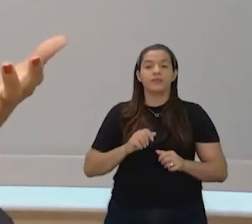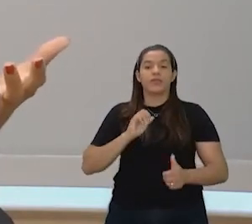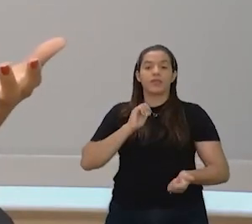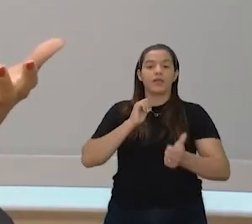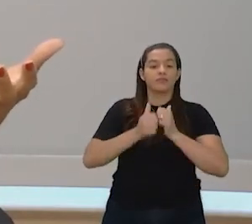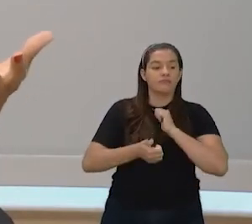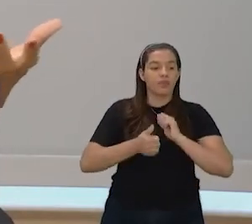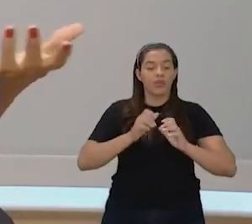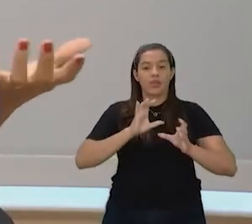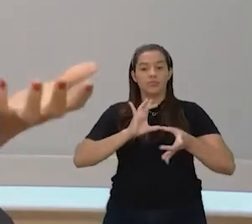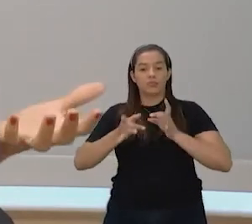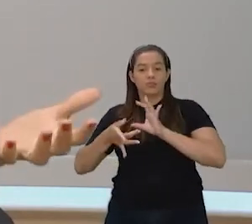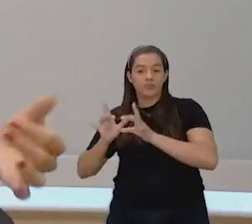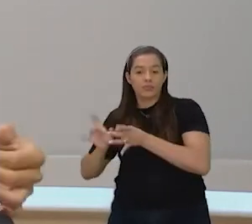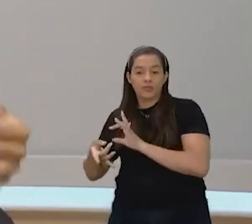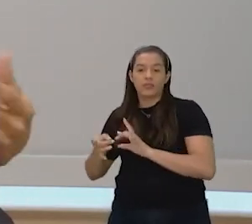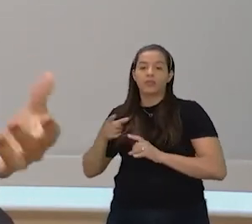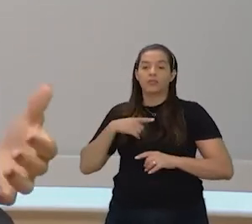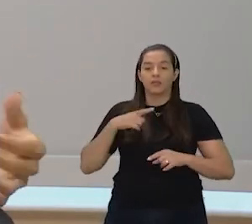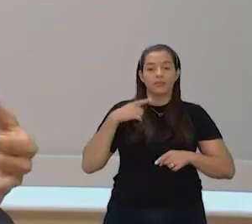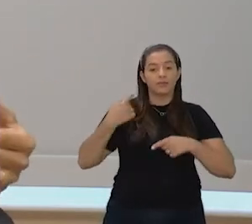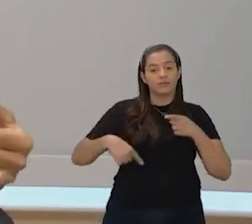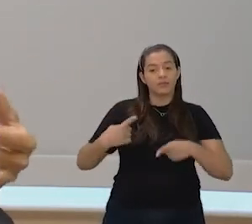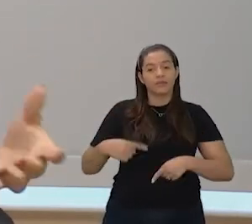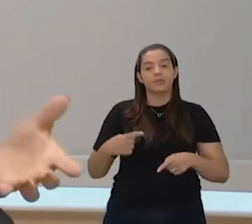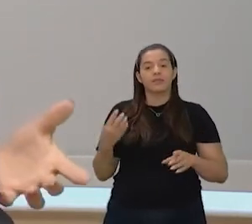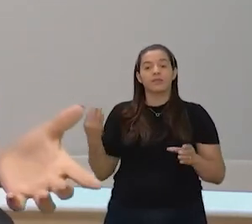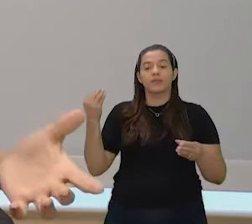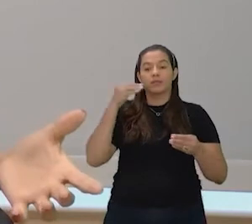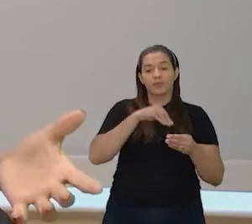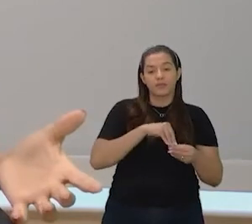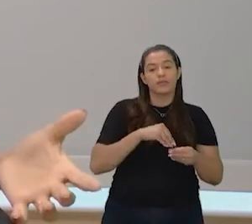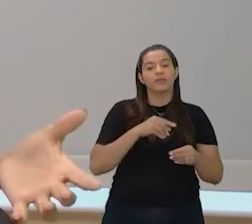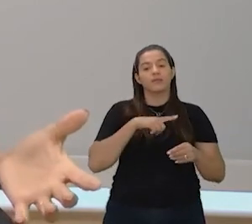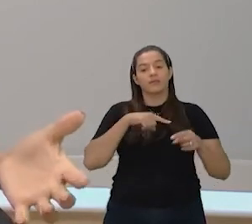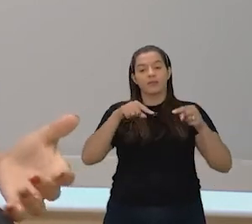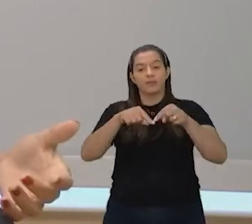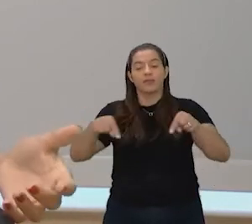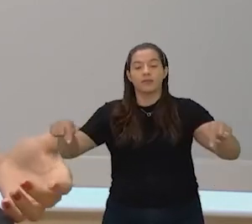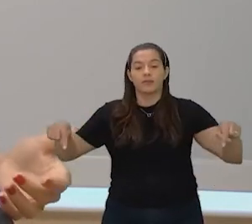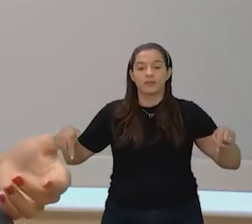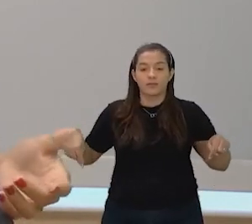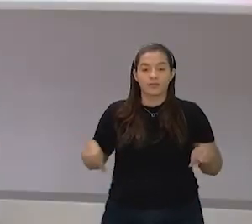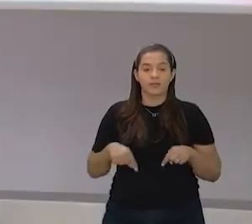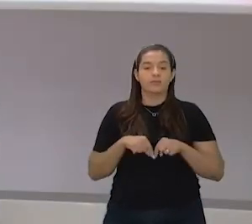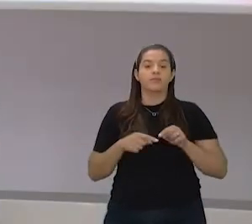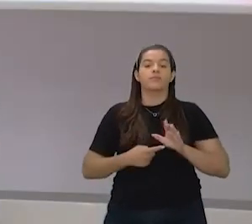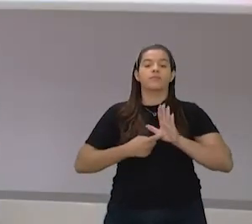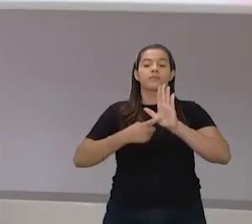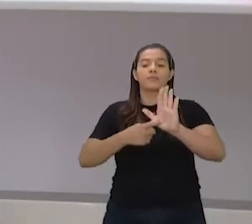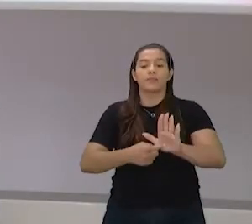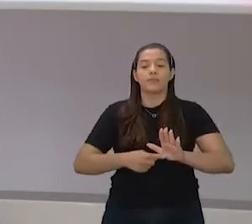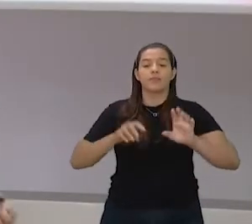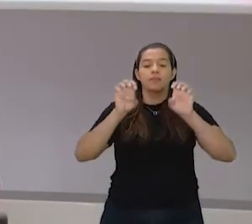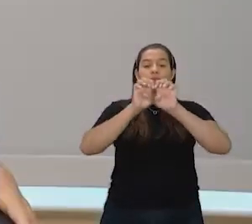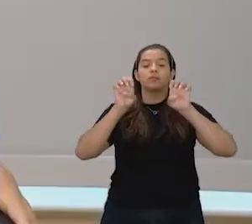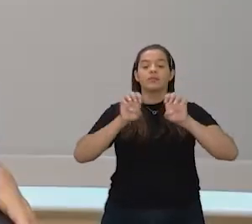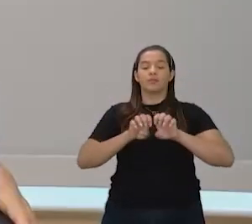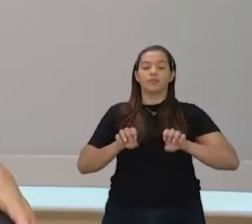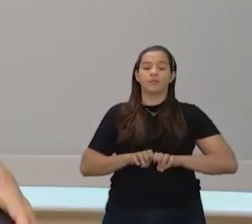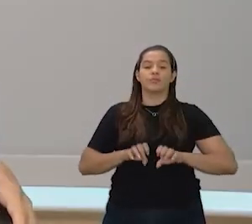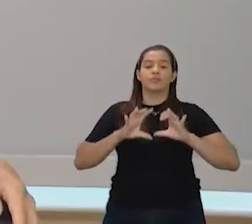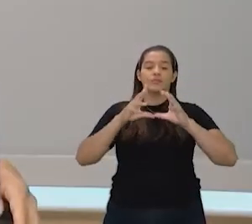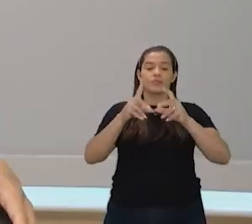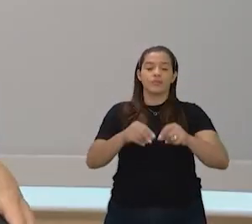a gente deveria ter mais políticas públicas, inclusive, para incluir quadras, né? Fazerem dar mais estruturas, mais